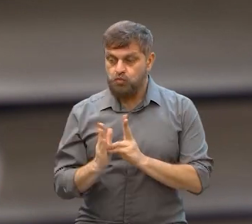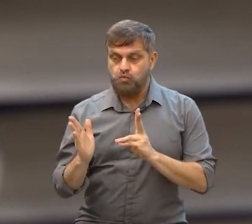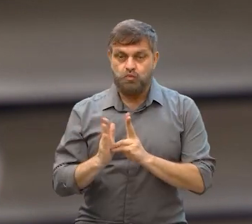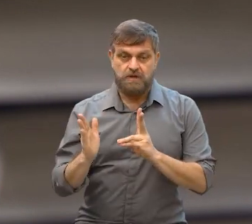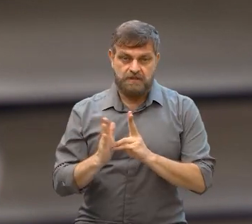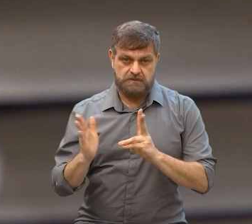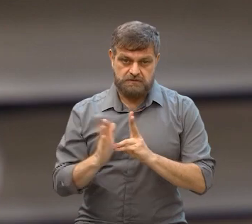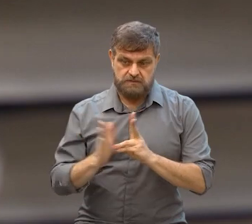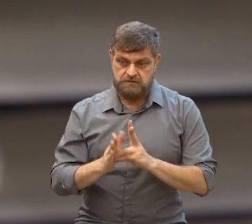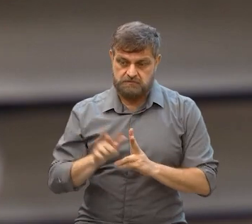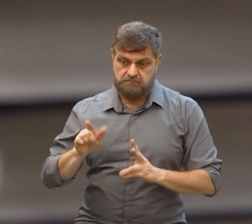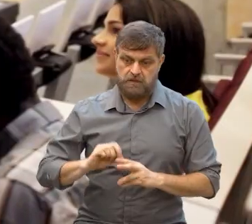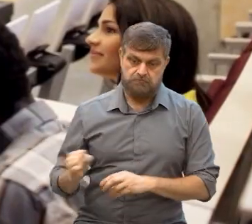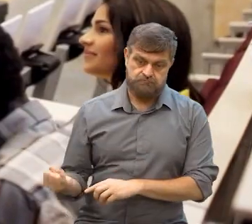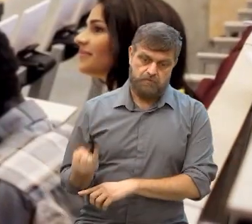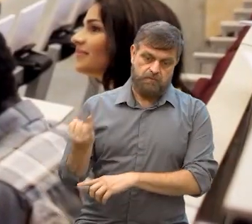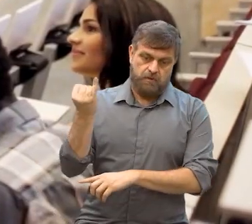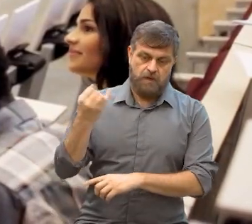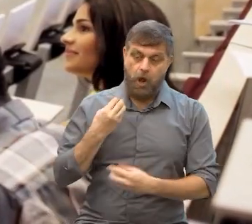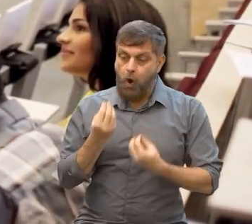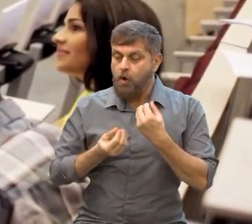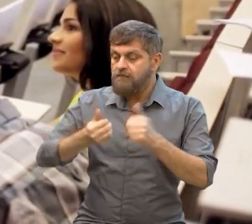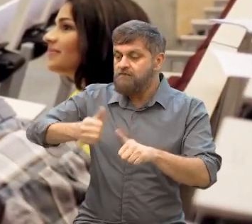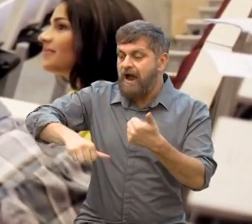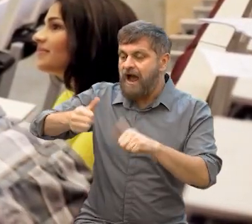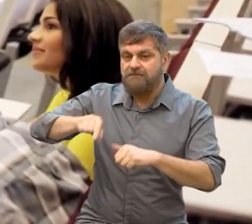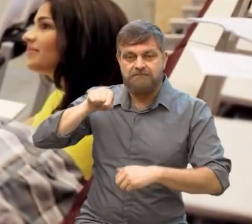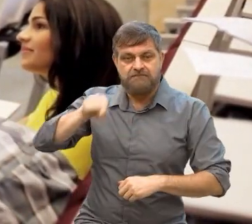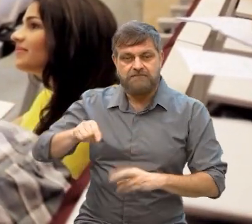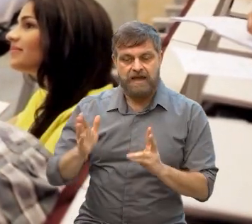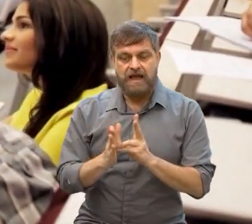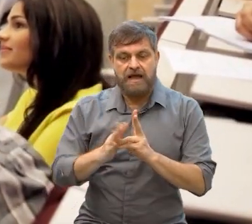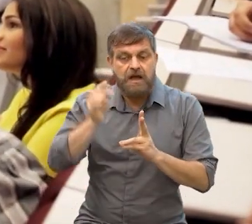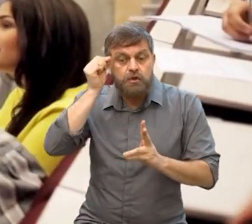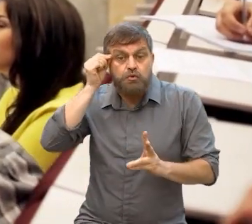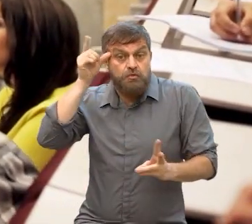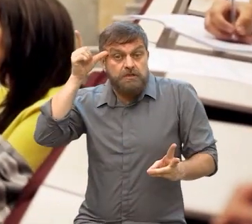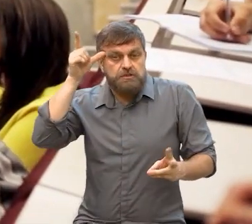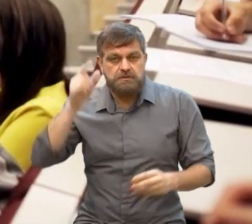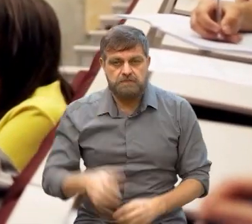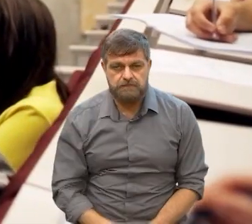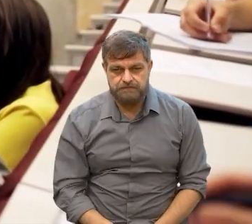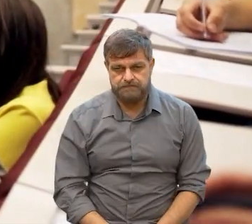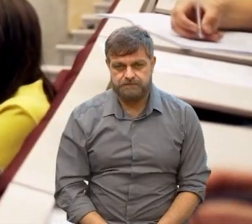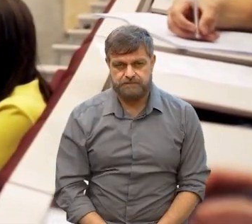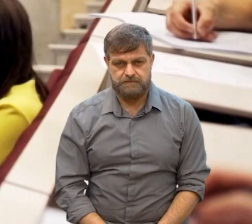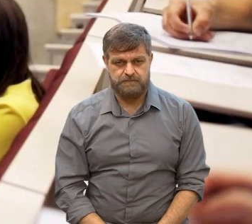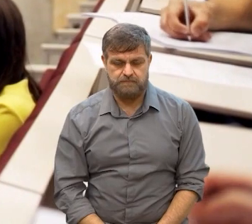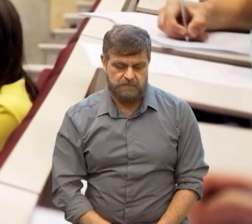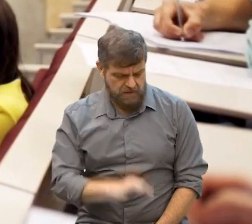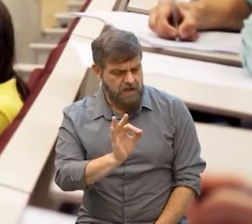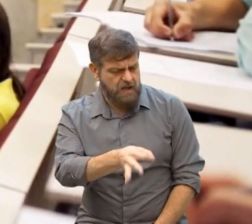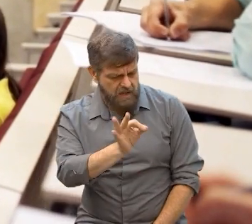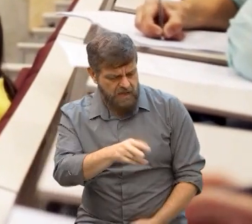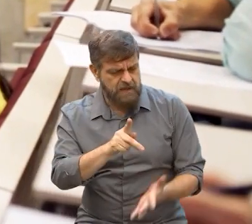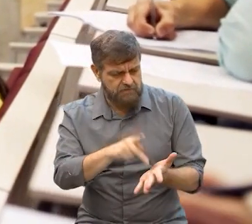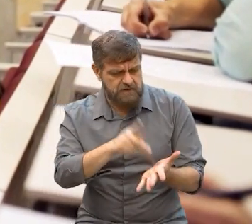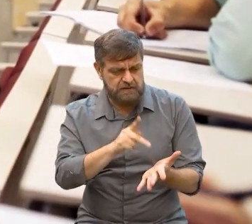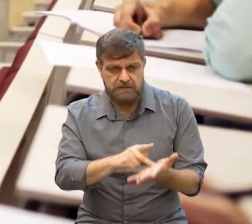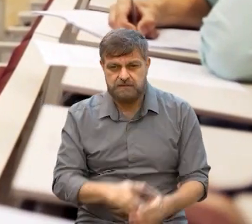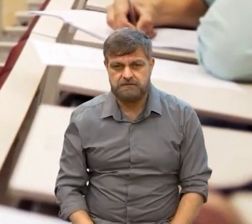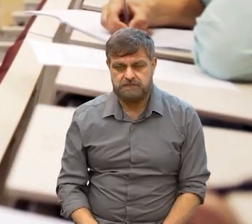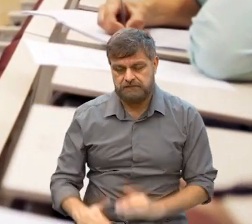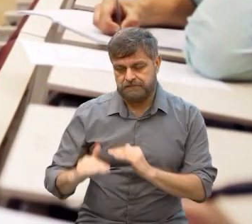que é bastante rica, né? Como é que a gente avalia culturalmente aquele estudante, né? Não, exatamente. Por exemplo,